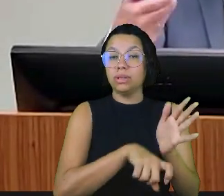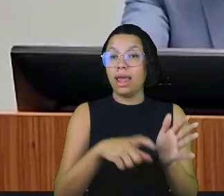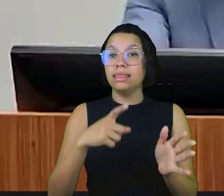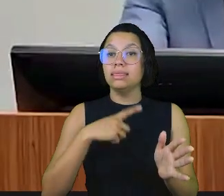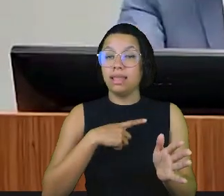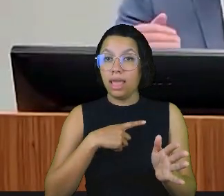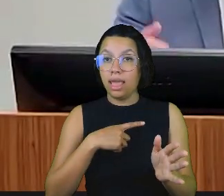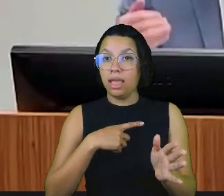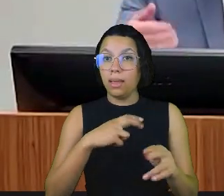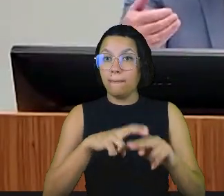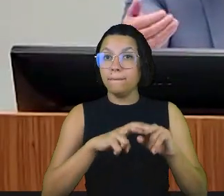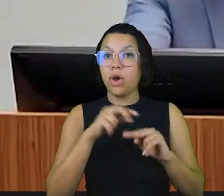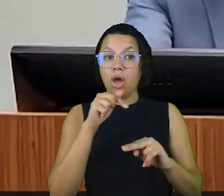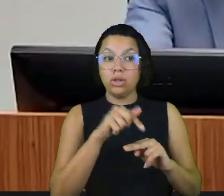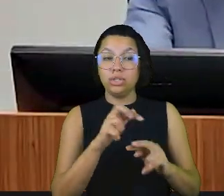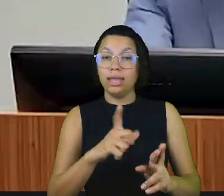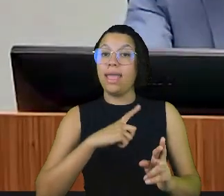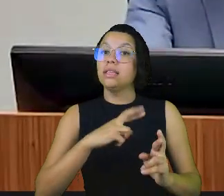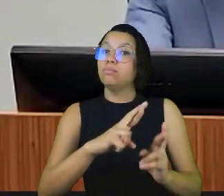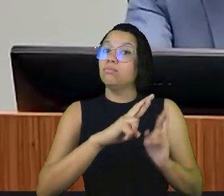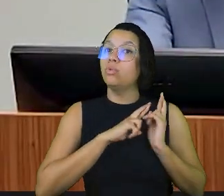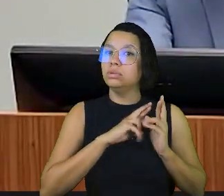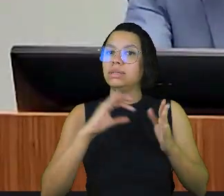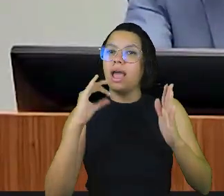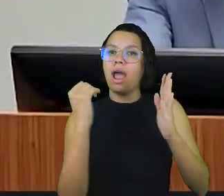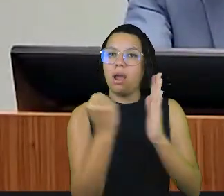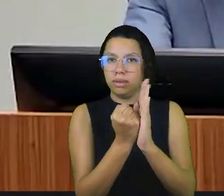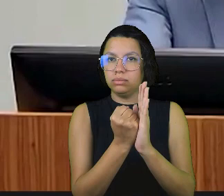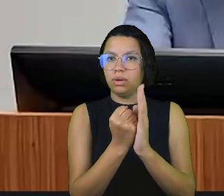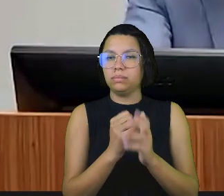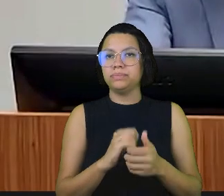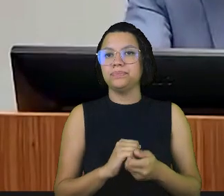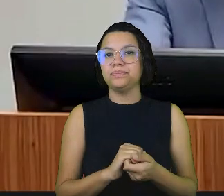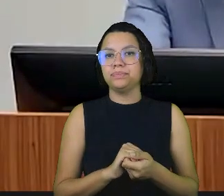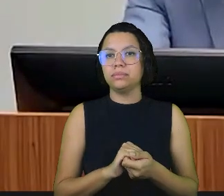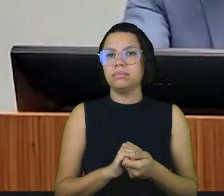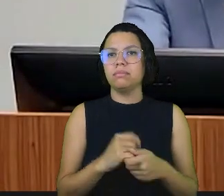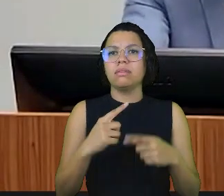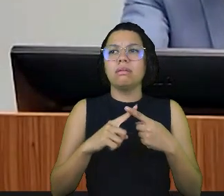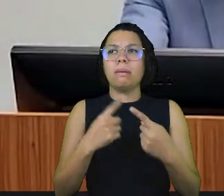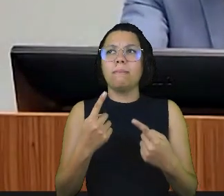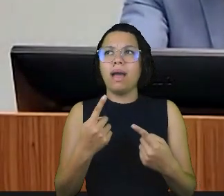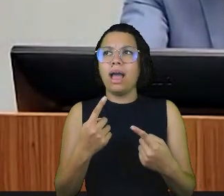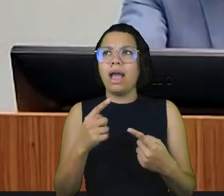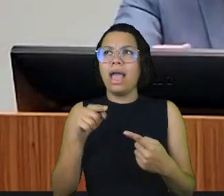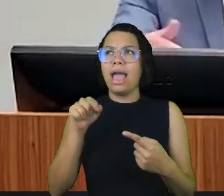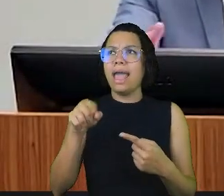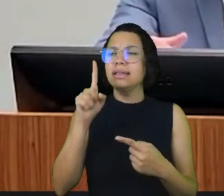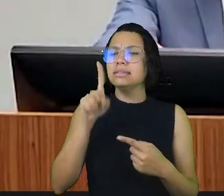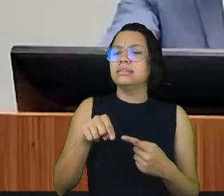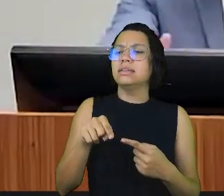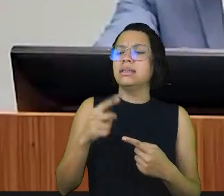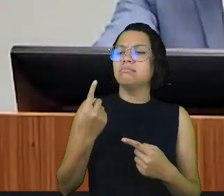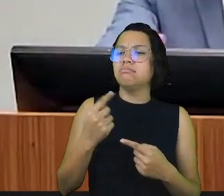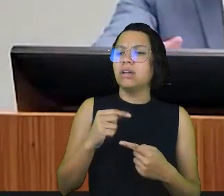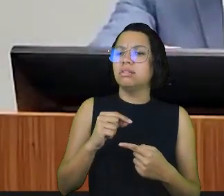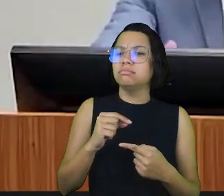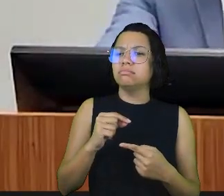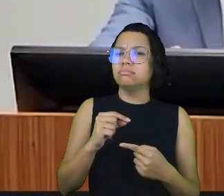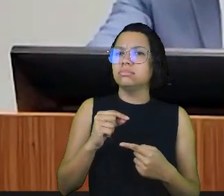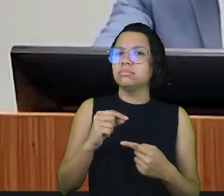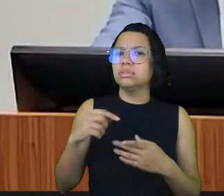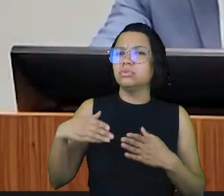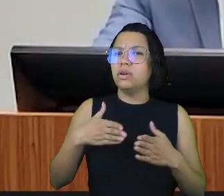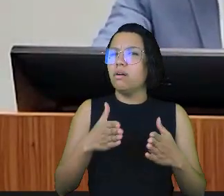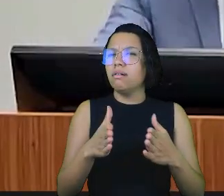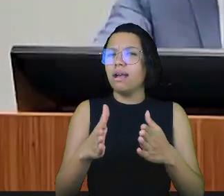por derivação, responsabilidade patrimonial. Mas essa seria uma